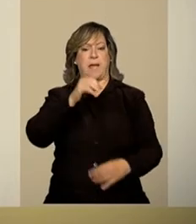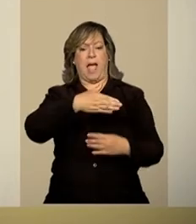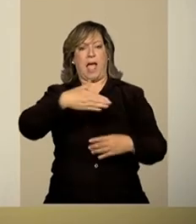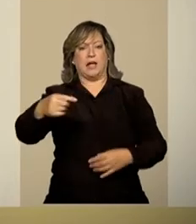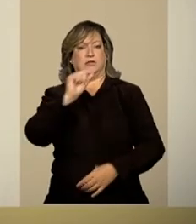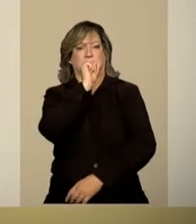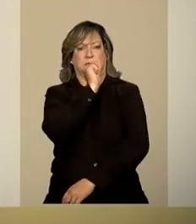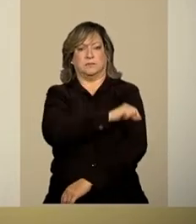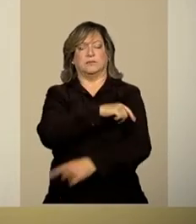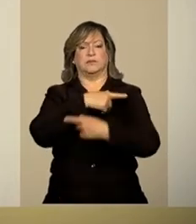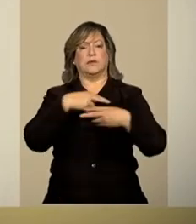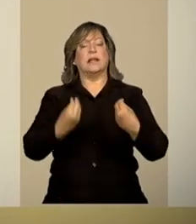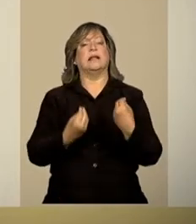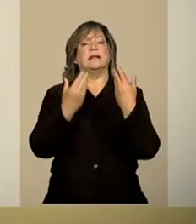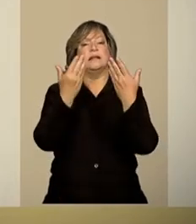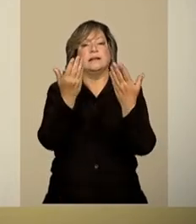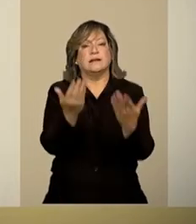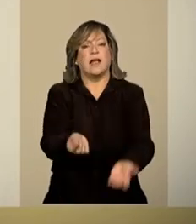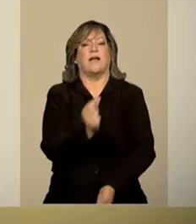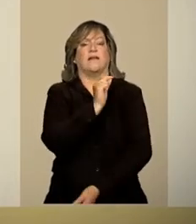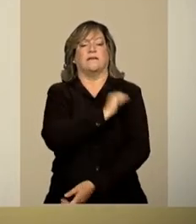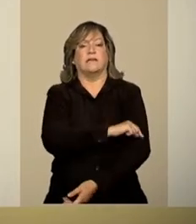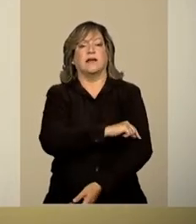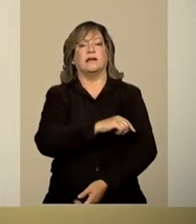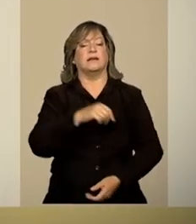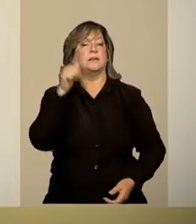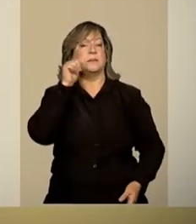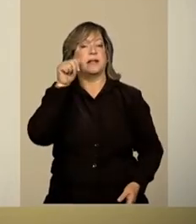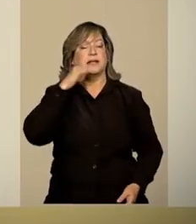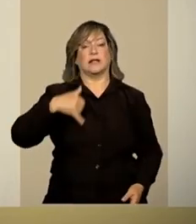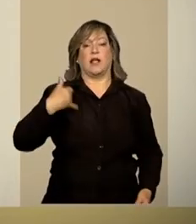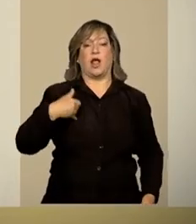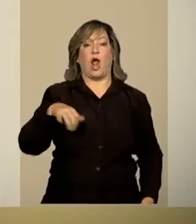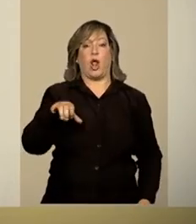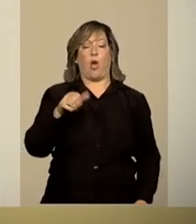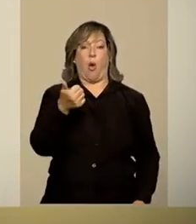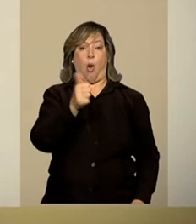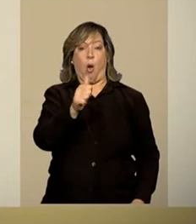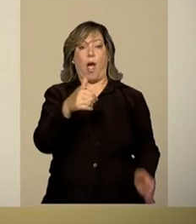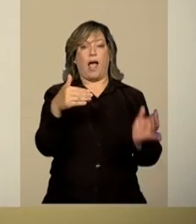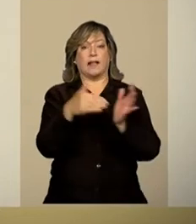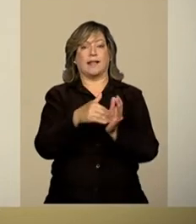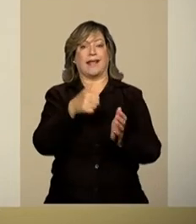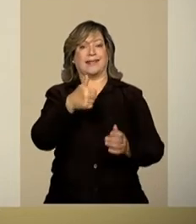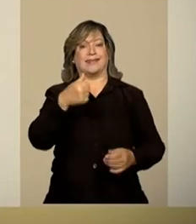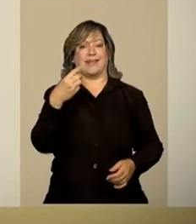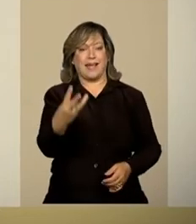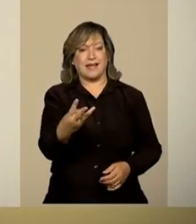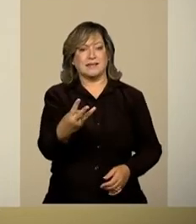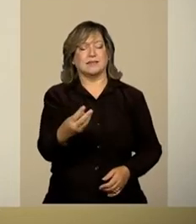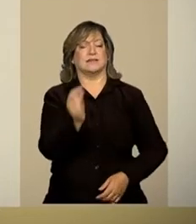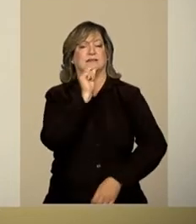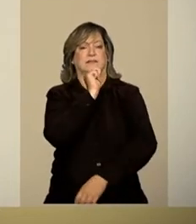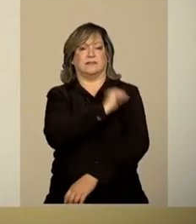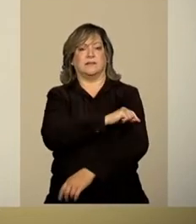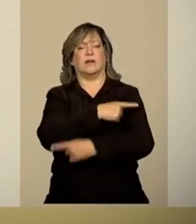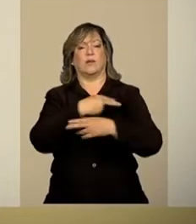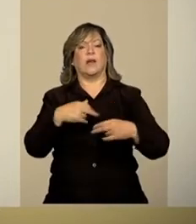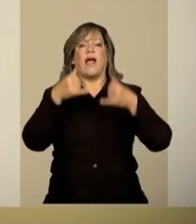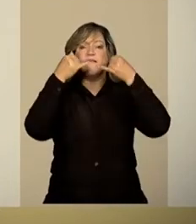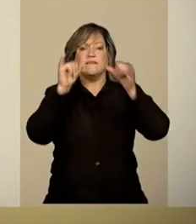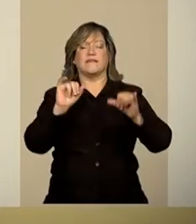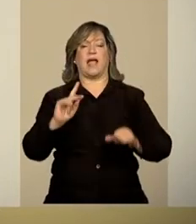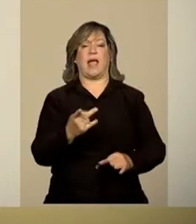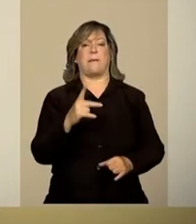nós vamos oferecer a vacina contra o HPV para as meninas de 11 a 13 anos de idade cada menina Max